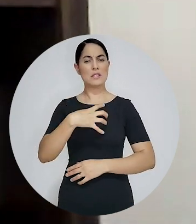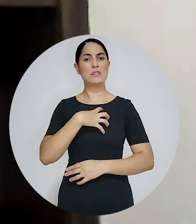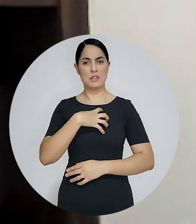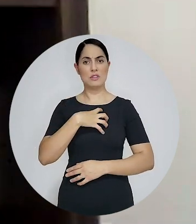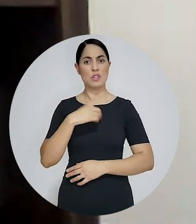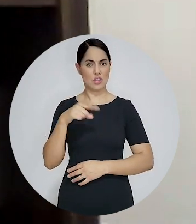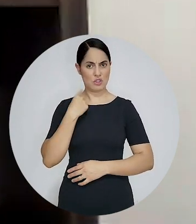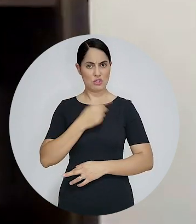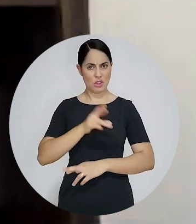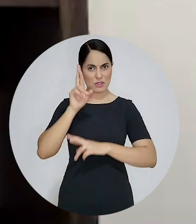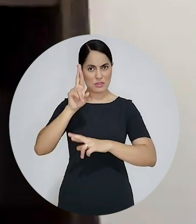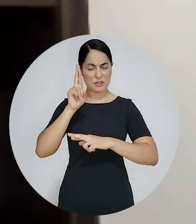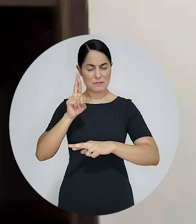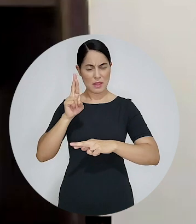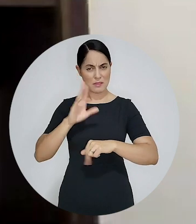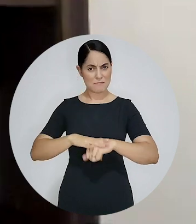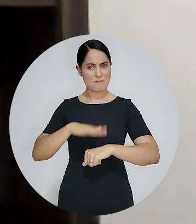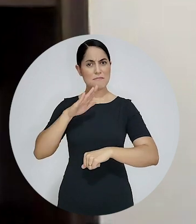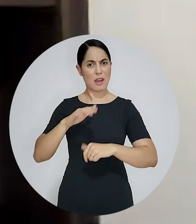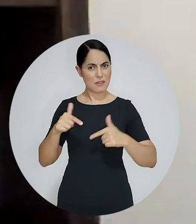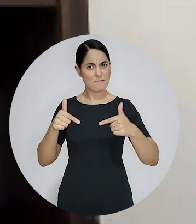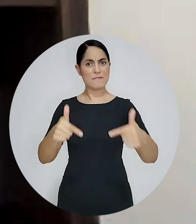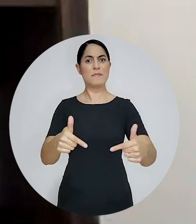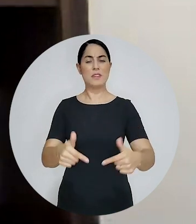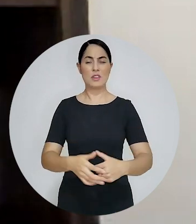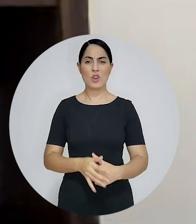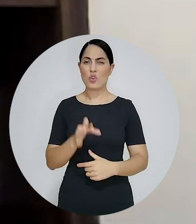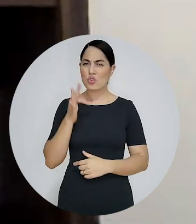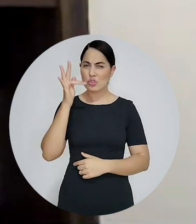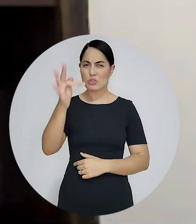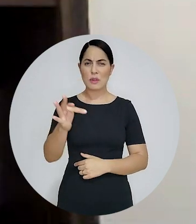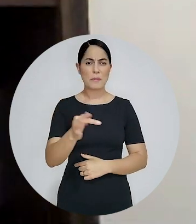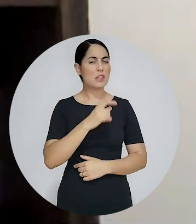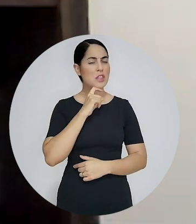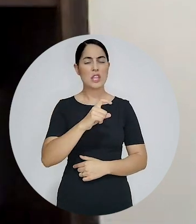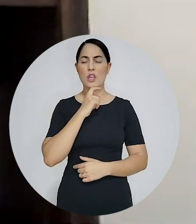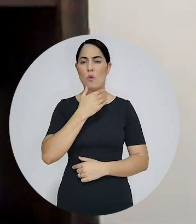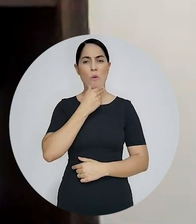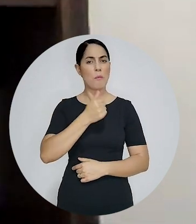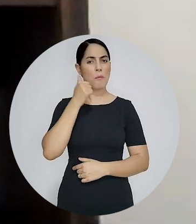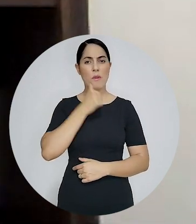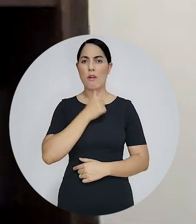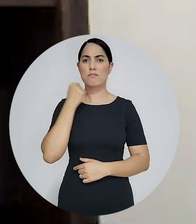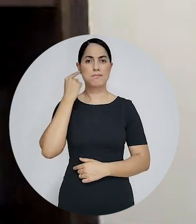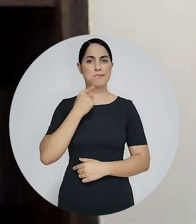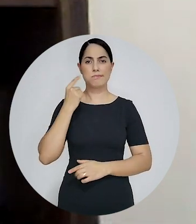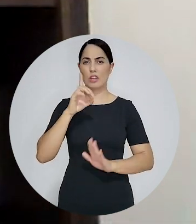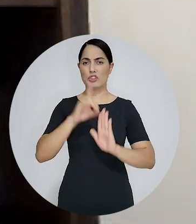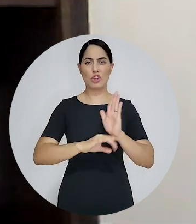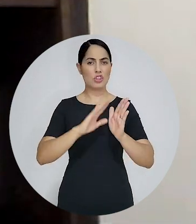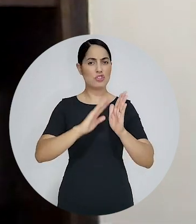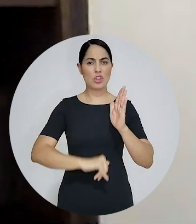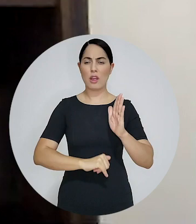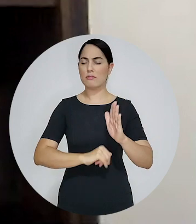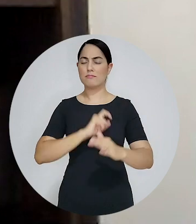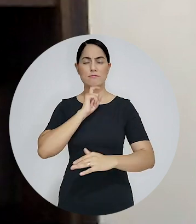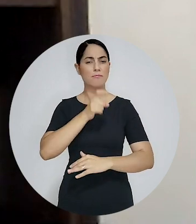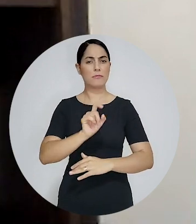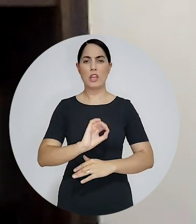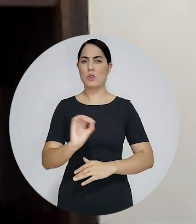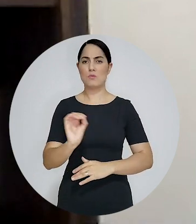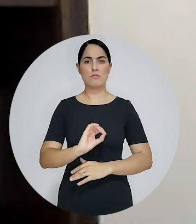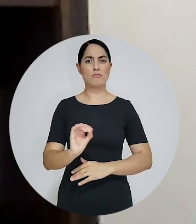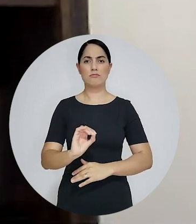mais. A ordem trabalha para que no futuro nenhum advogado, nenhuma advogada seja violada em suas prerrogativas, em